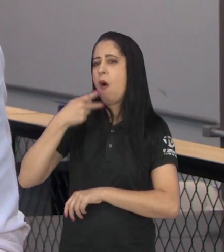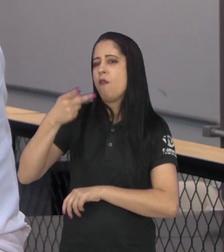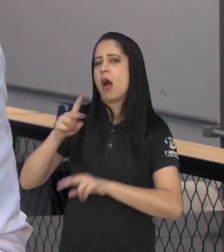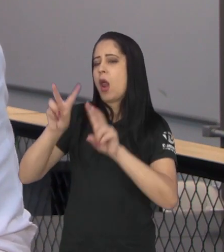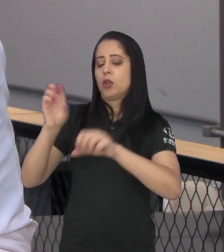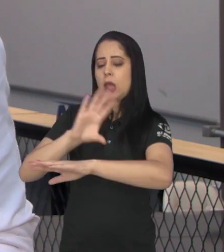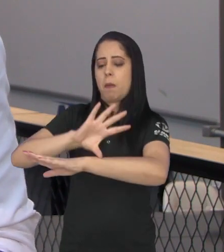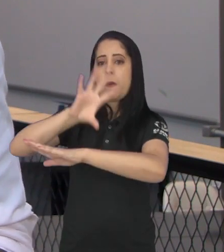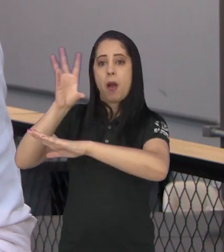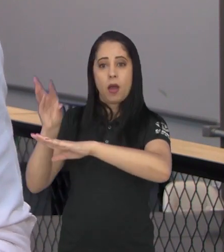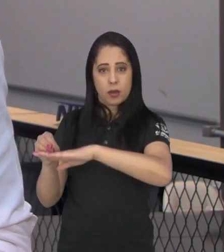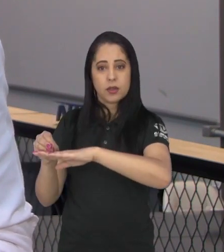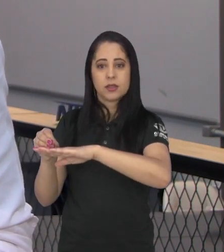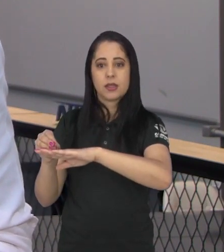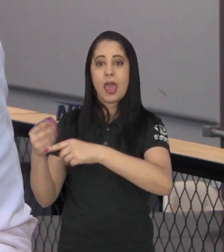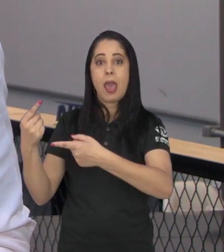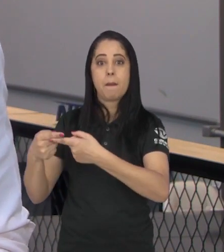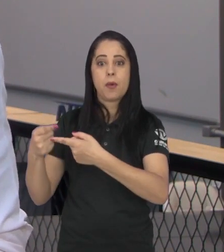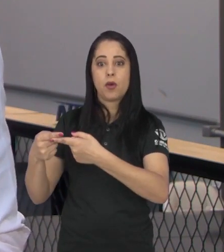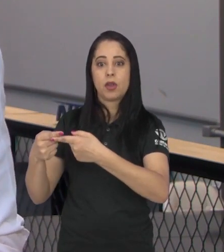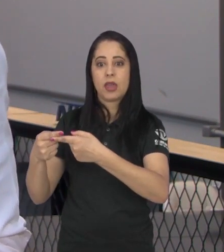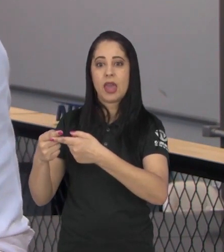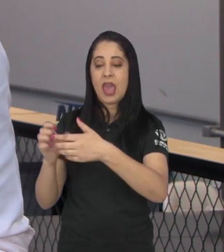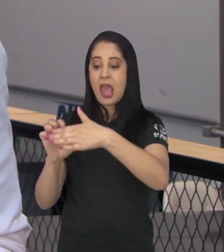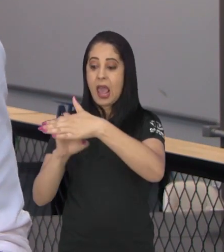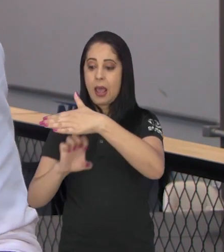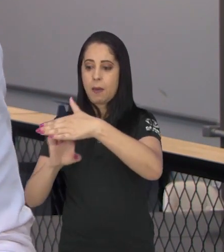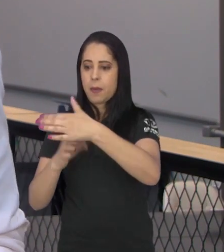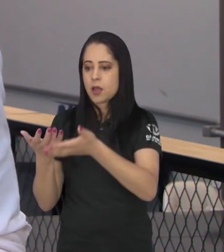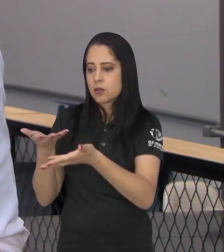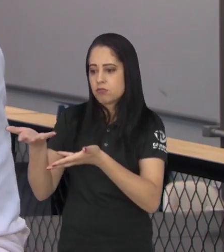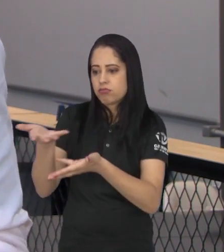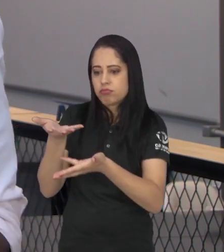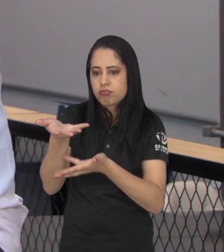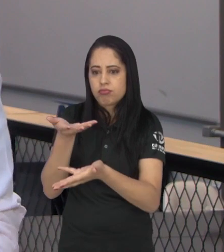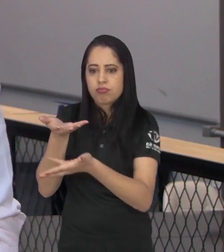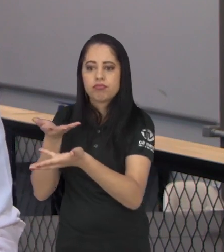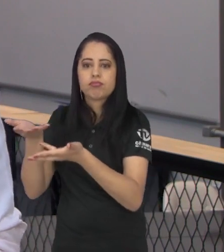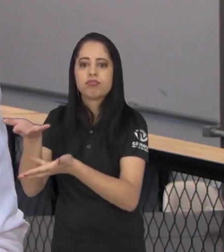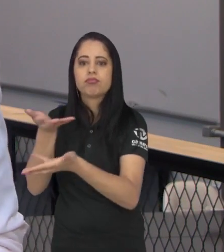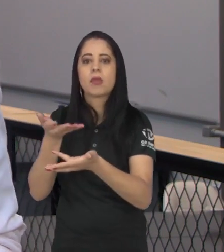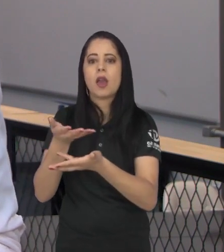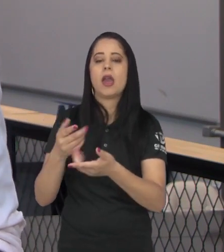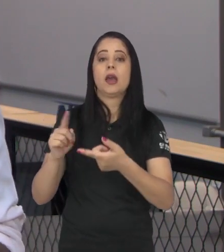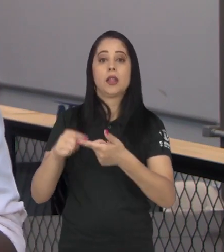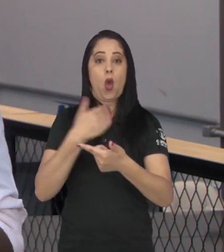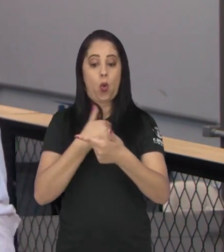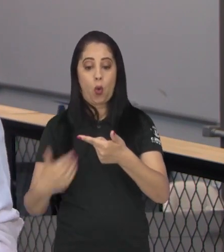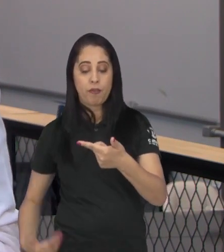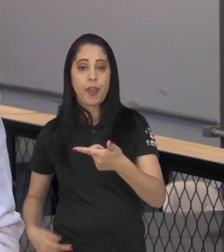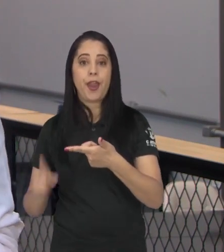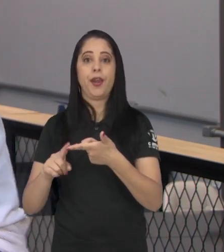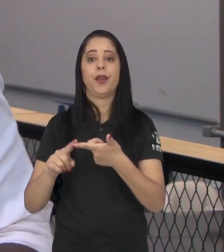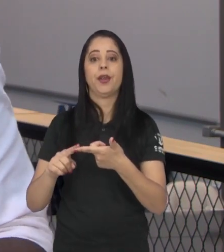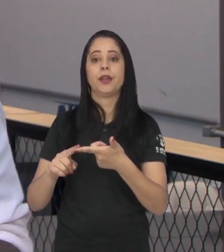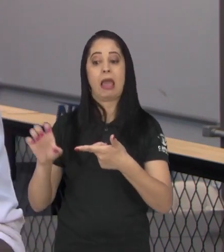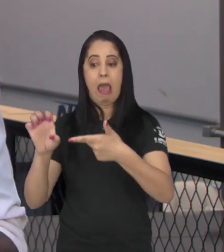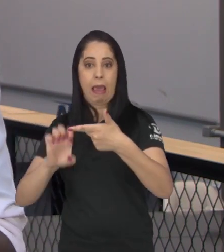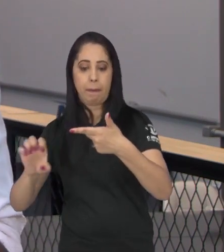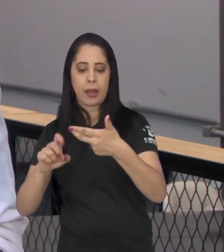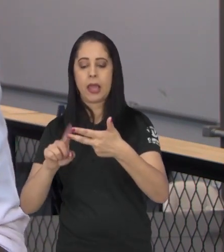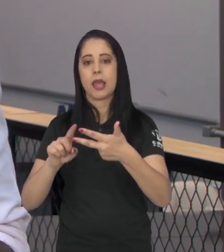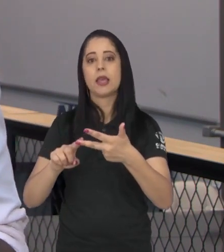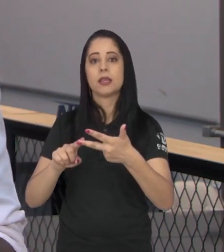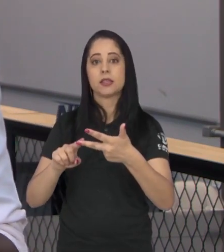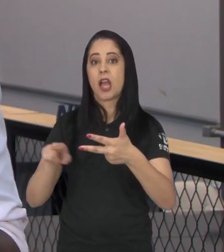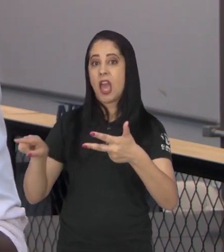parque tecnológico é que o parque ele consegue interagir com as 4 hélices, 4, 5 hélices. Então a gente interage com o governo, interage